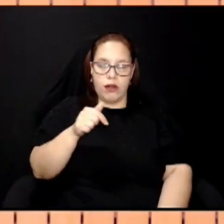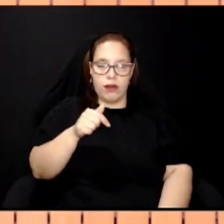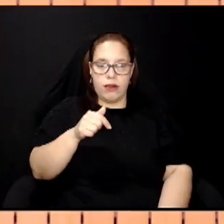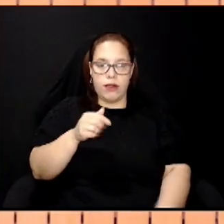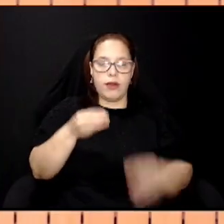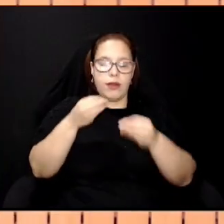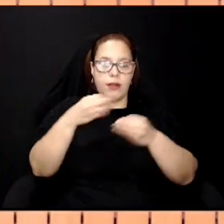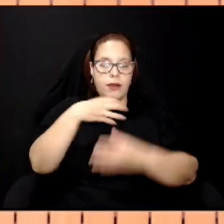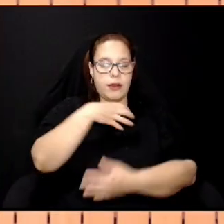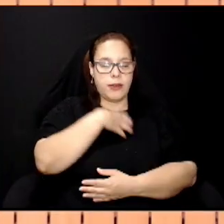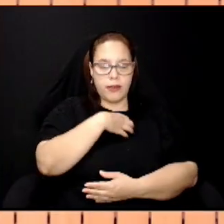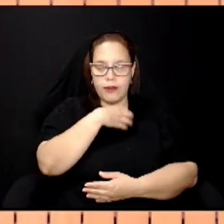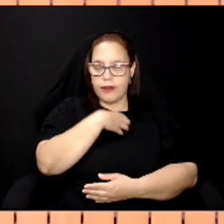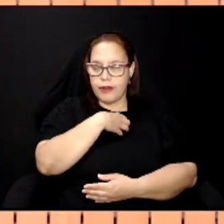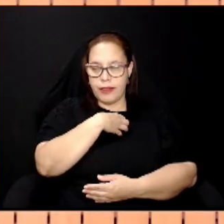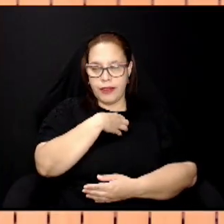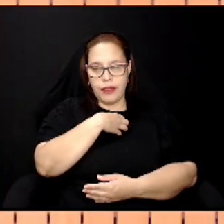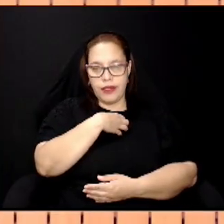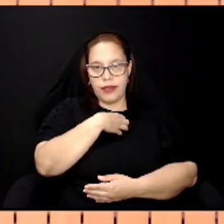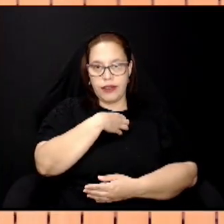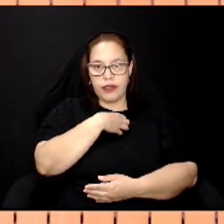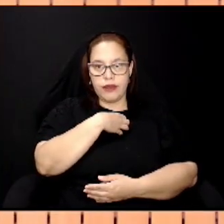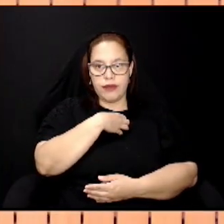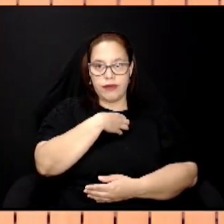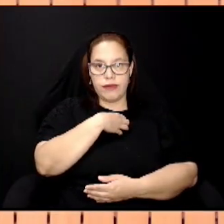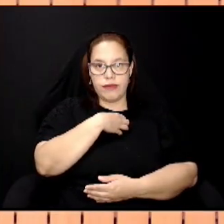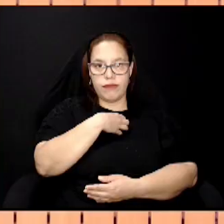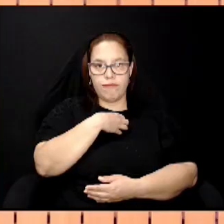sentimento de realização.